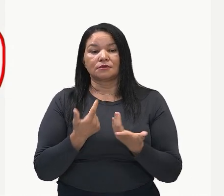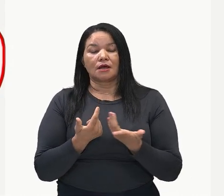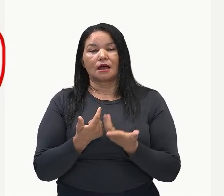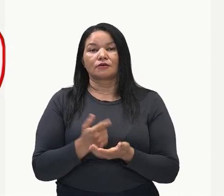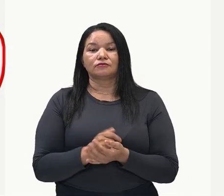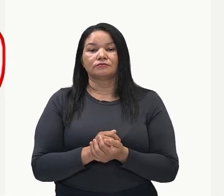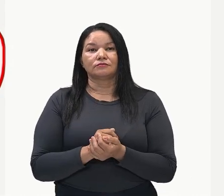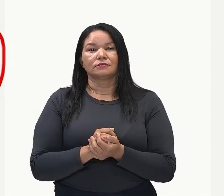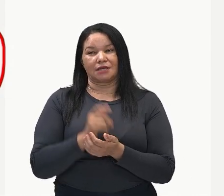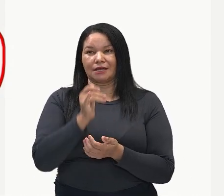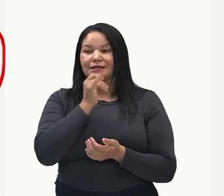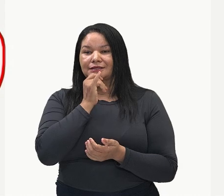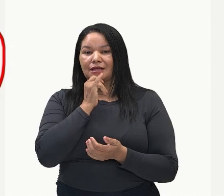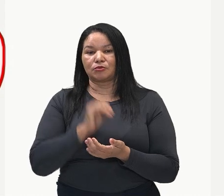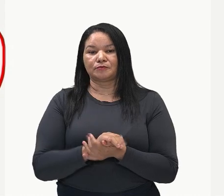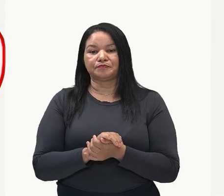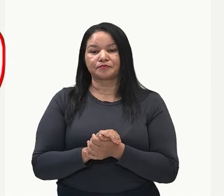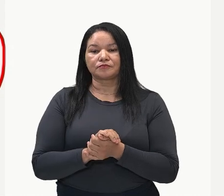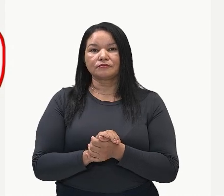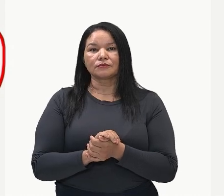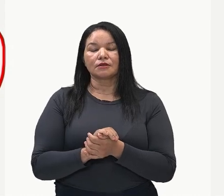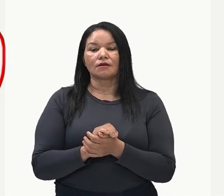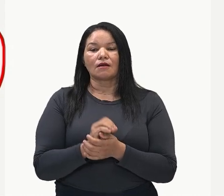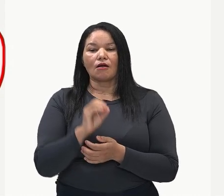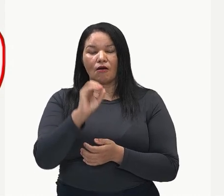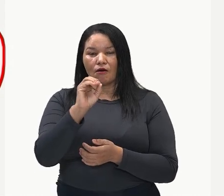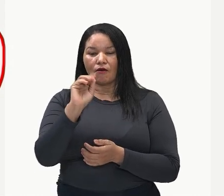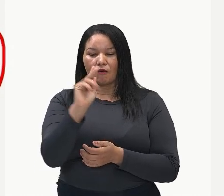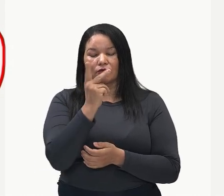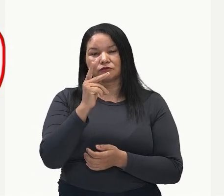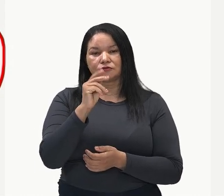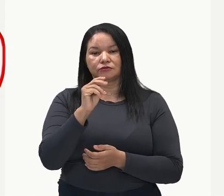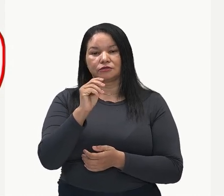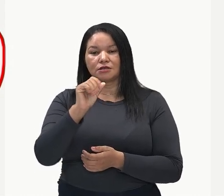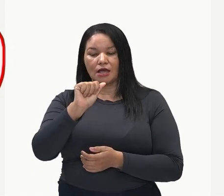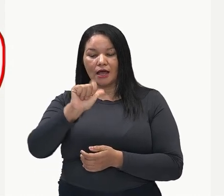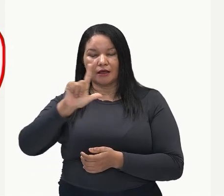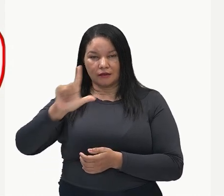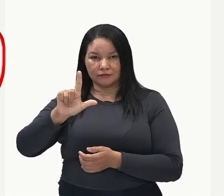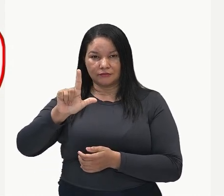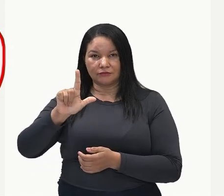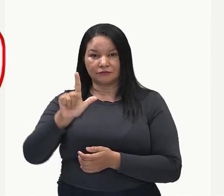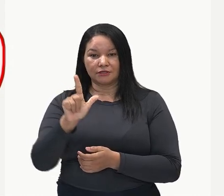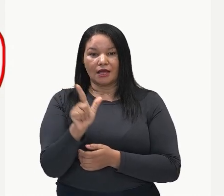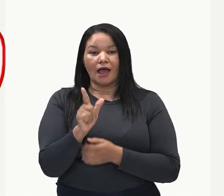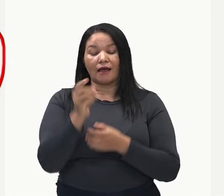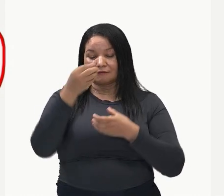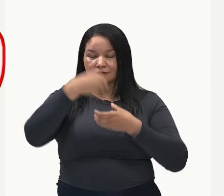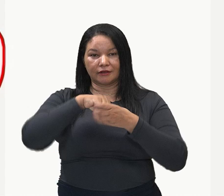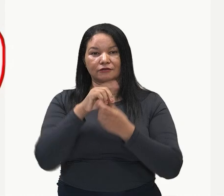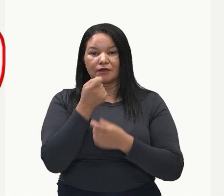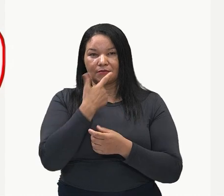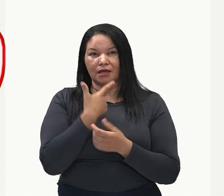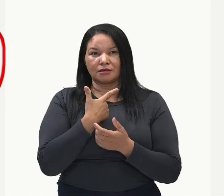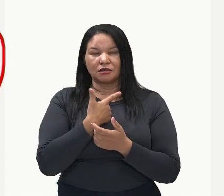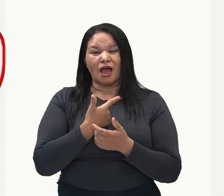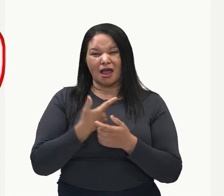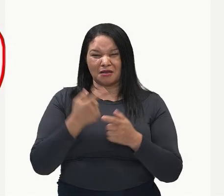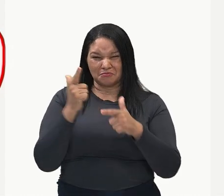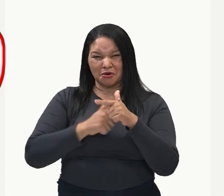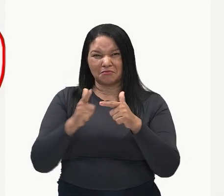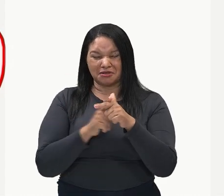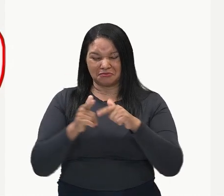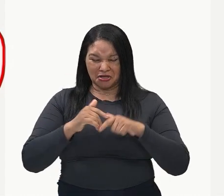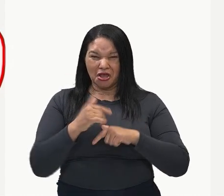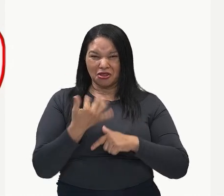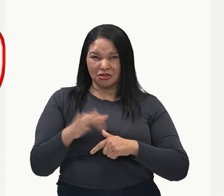é o caso do óxido de alumínio. Basicamente esse, o óxido de alumínio, ele é utilizado quando a pessoa está com problema ali, né,